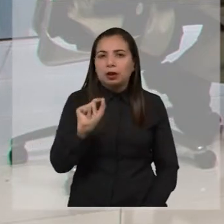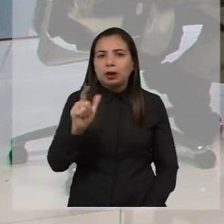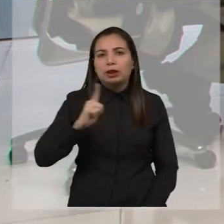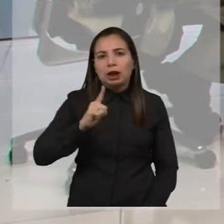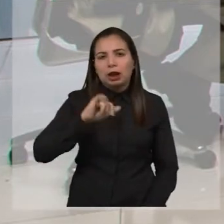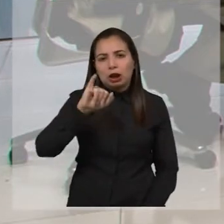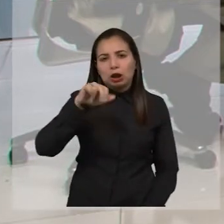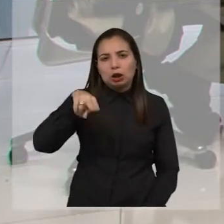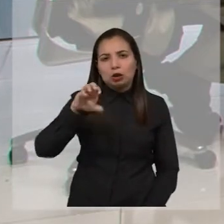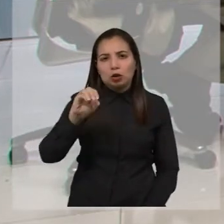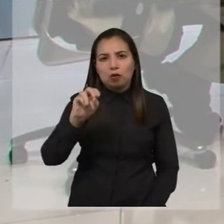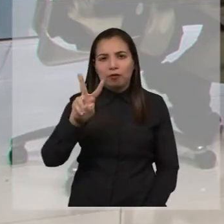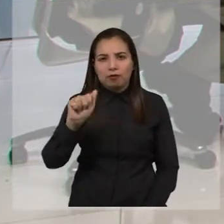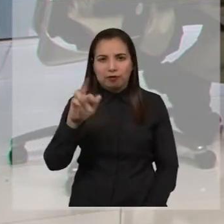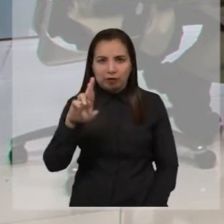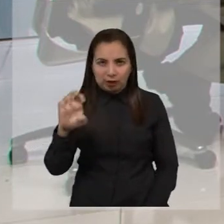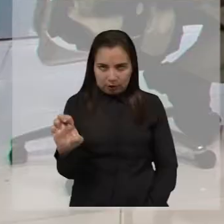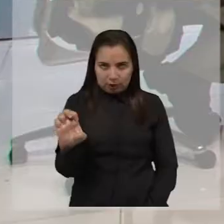chamado Inovare.